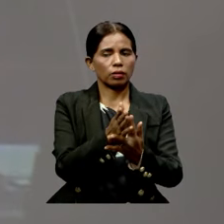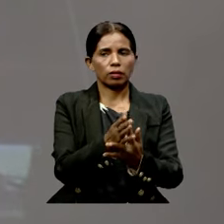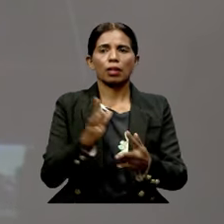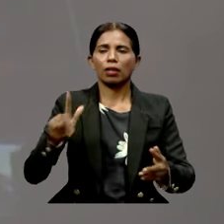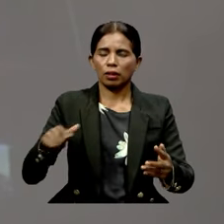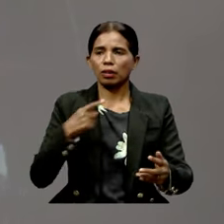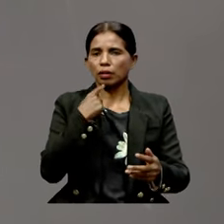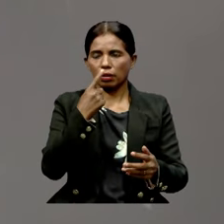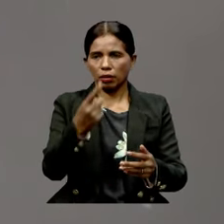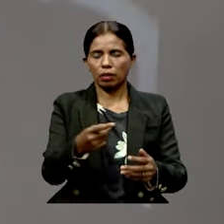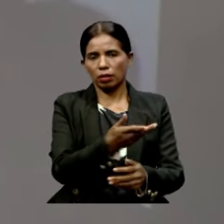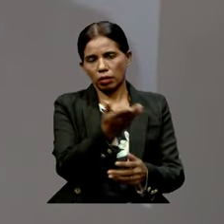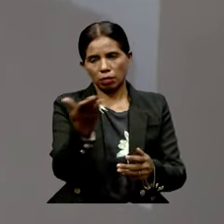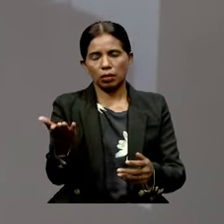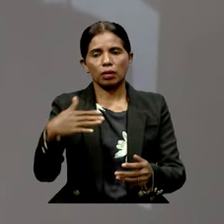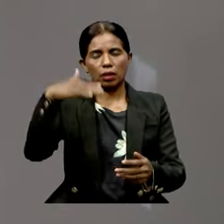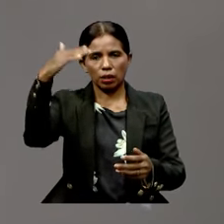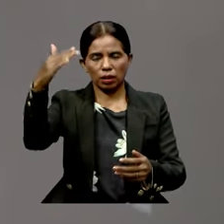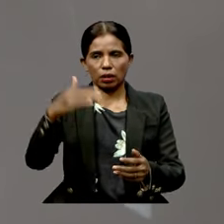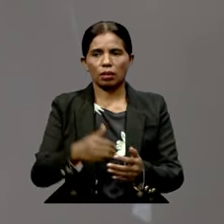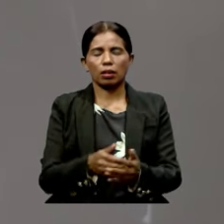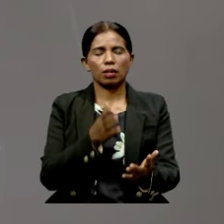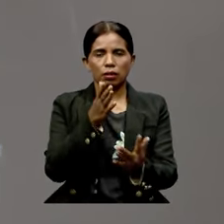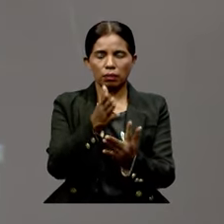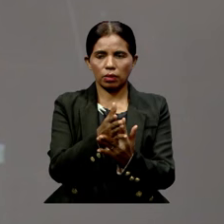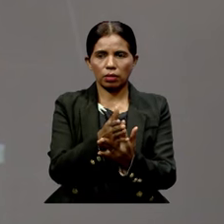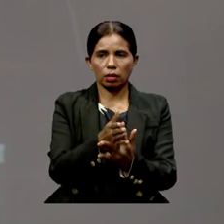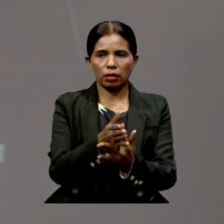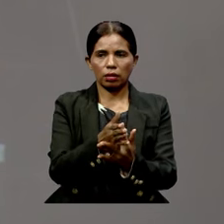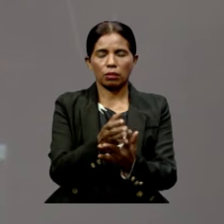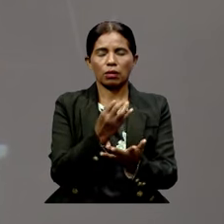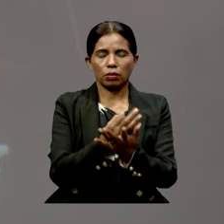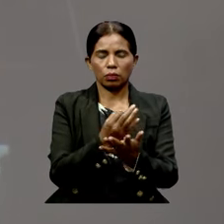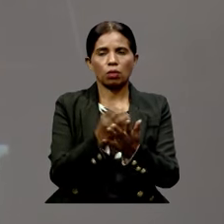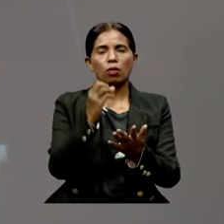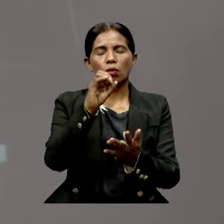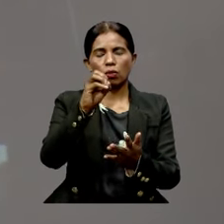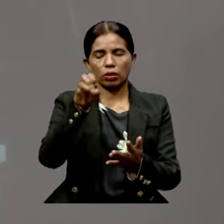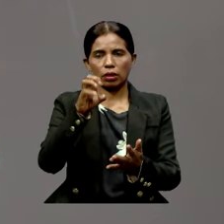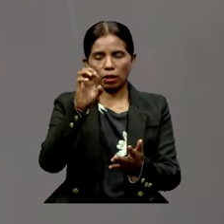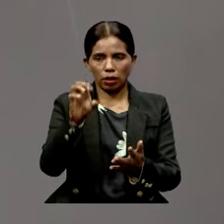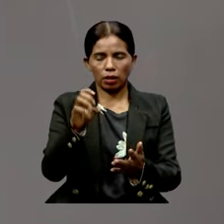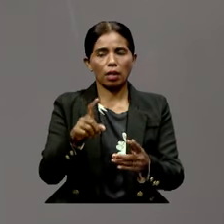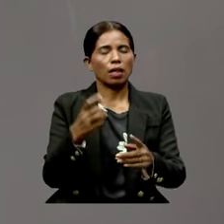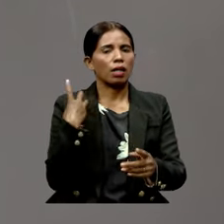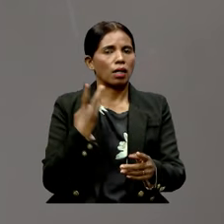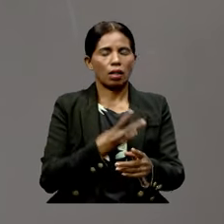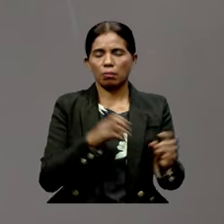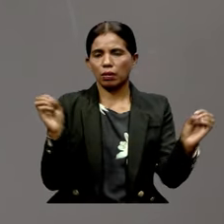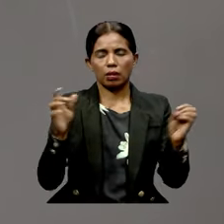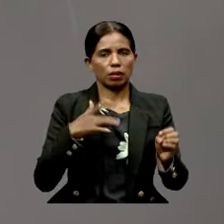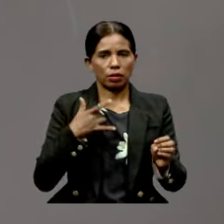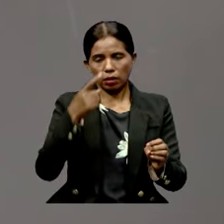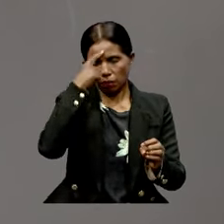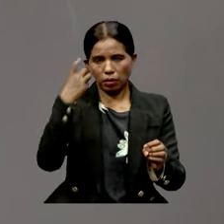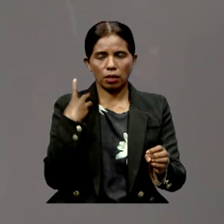até teriam cata, e me ser lete né, mas acesso o orçamento de Estado né, Bahia, mas beba a mim lá sentida. Também né,